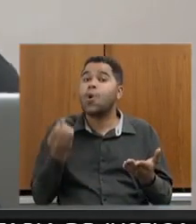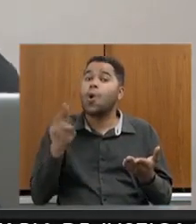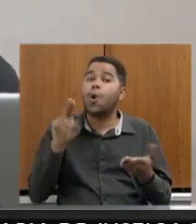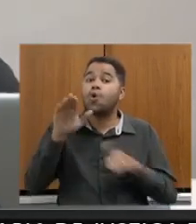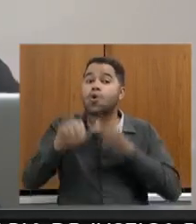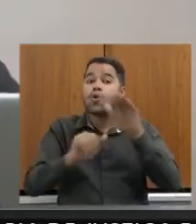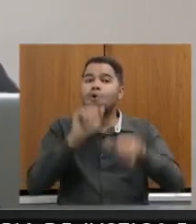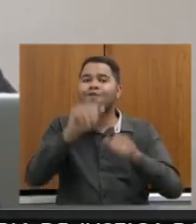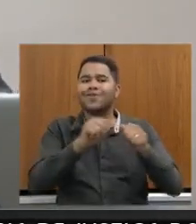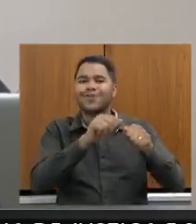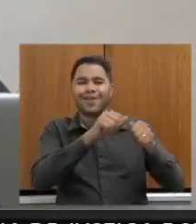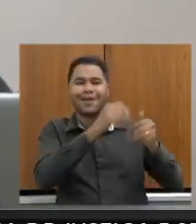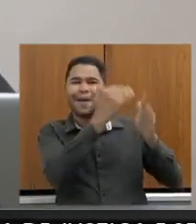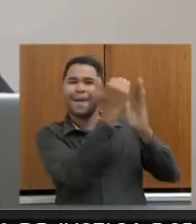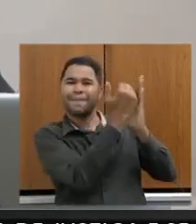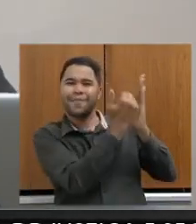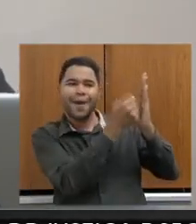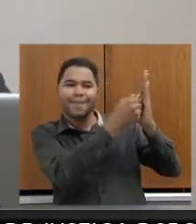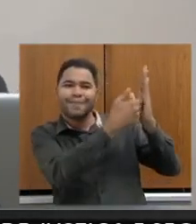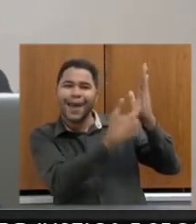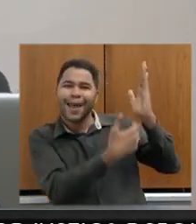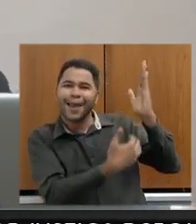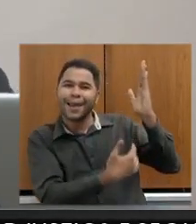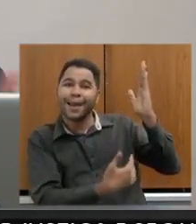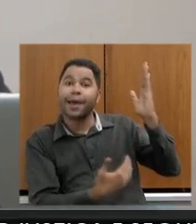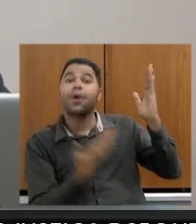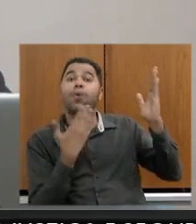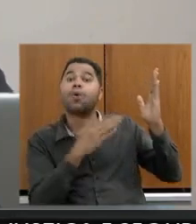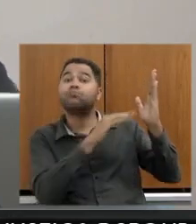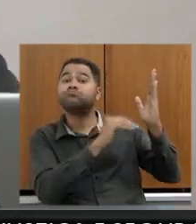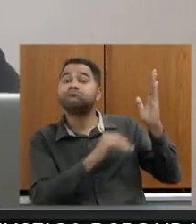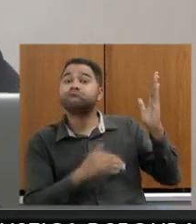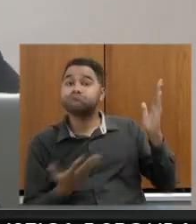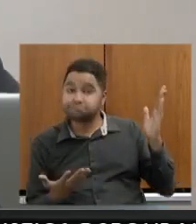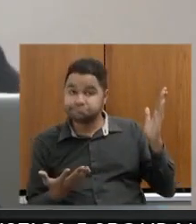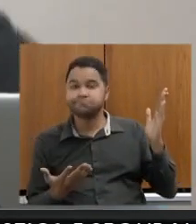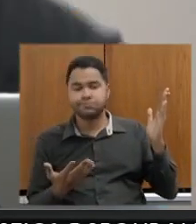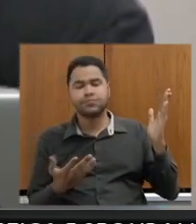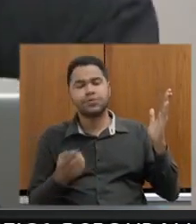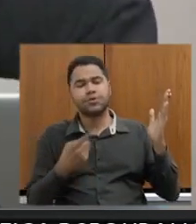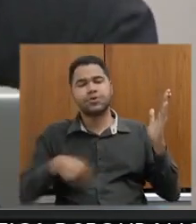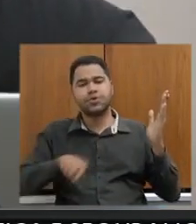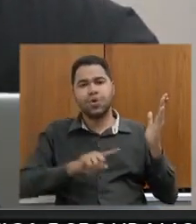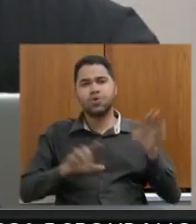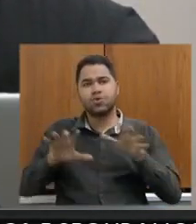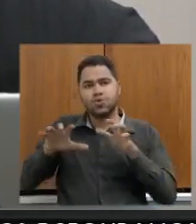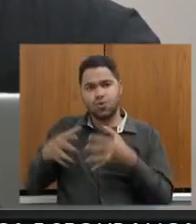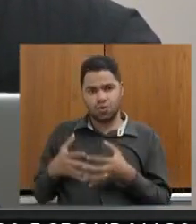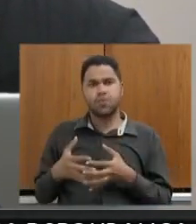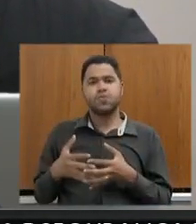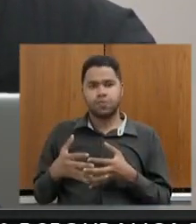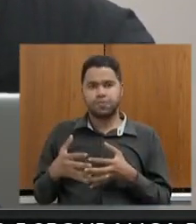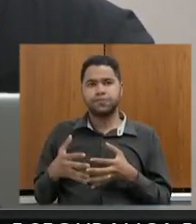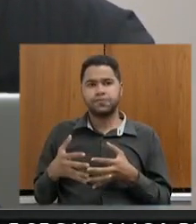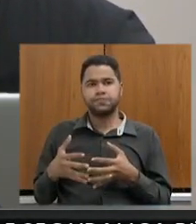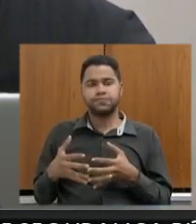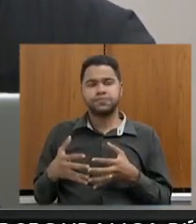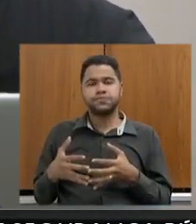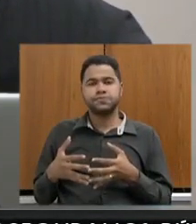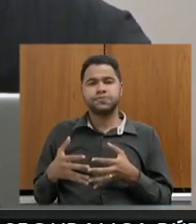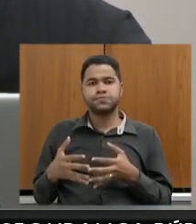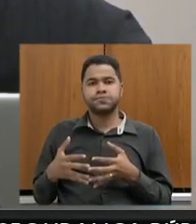dos excedentes bus concursos da polícia civil nós estamos aqui com a comissão de